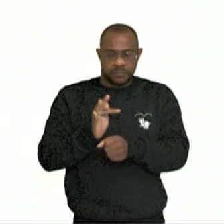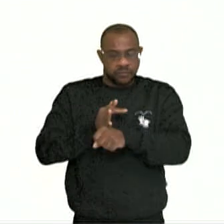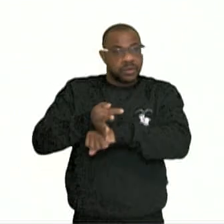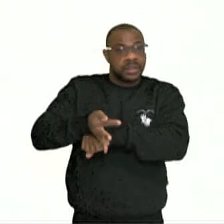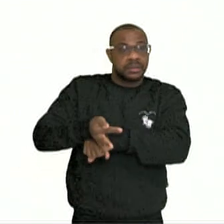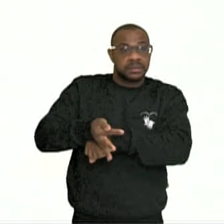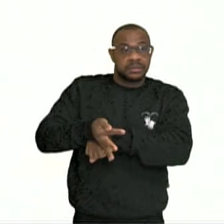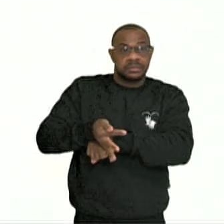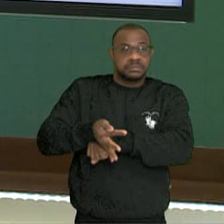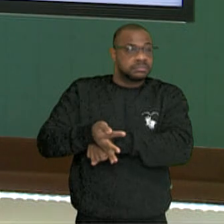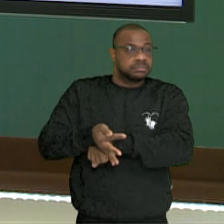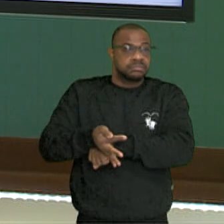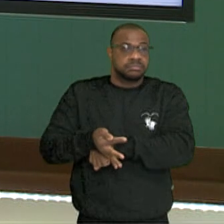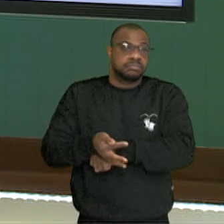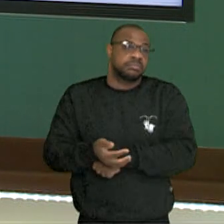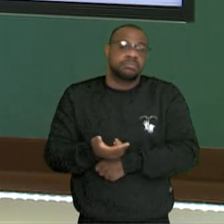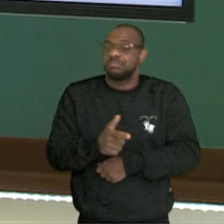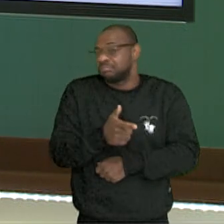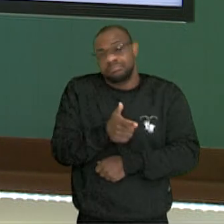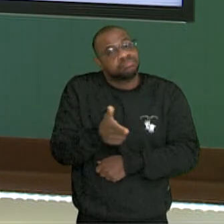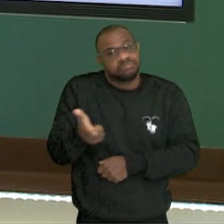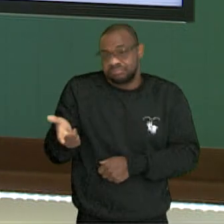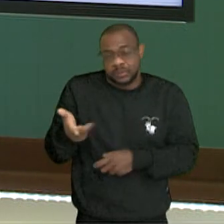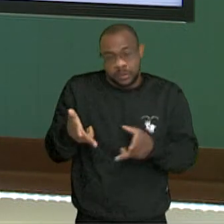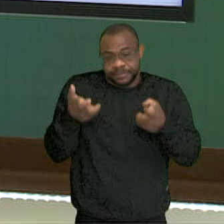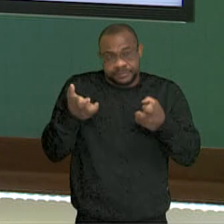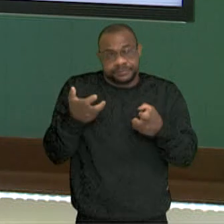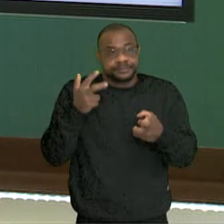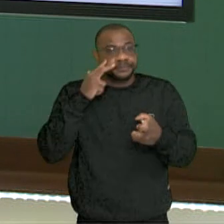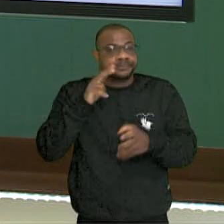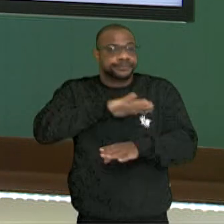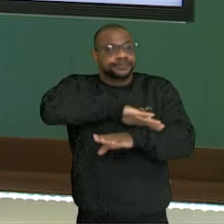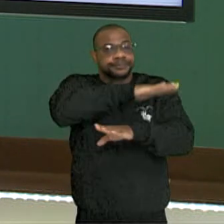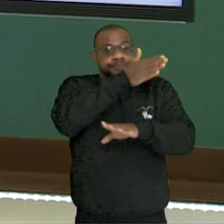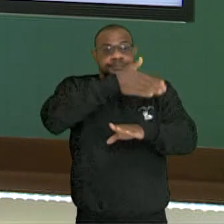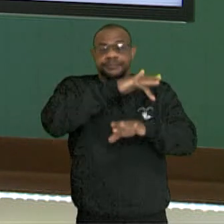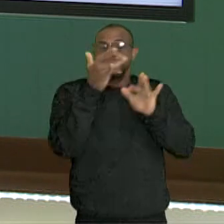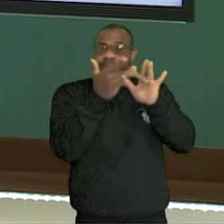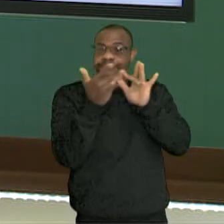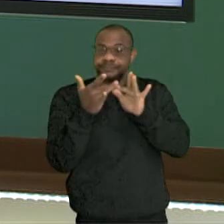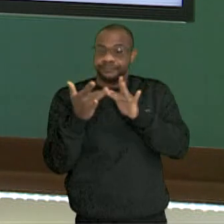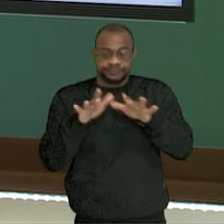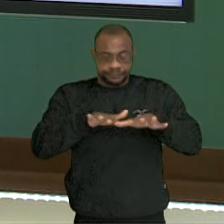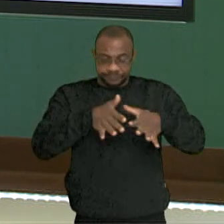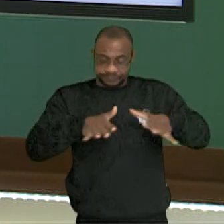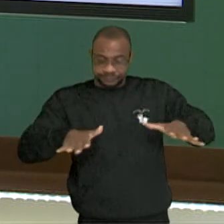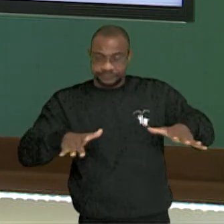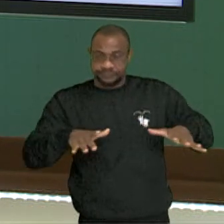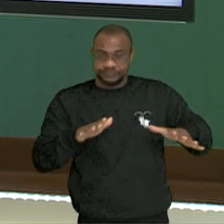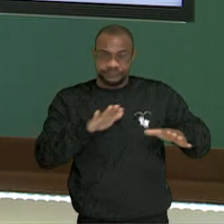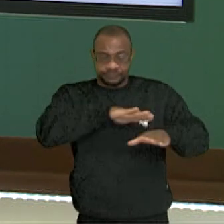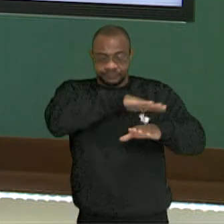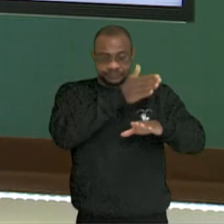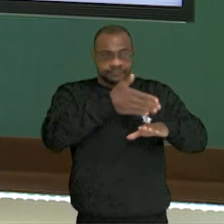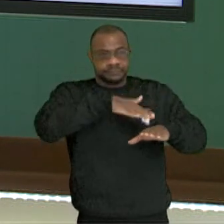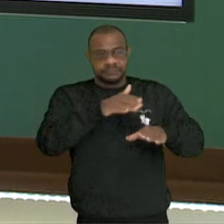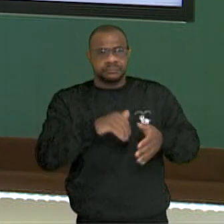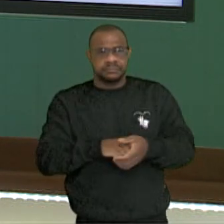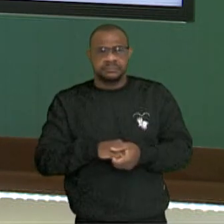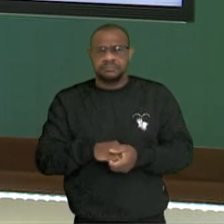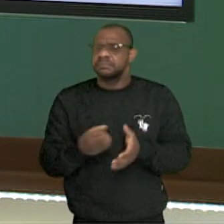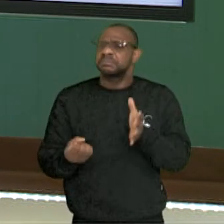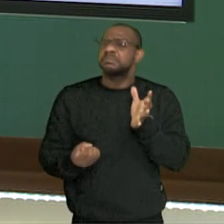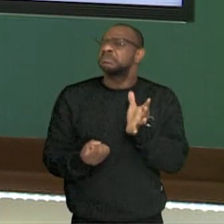exemplo, não é do seu cotidiano observar e ter esse contato com a Serra do Mar. Qual é a origem